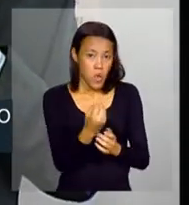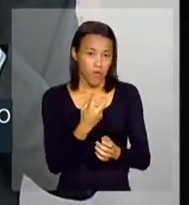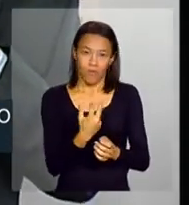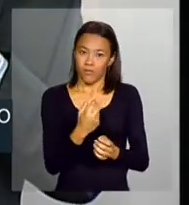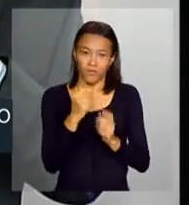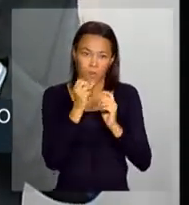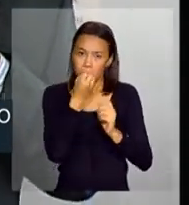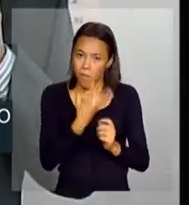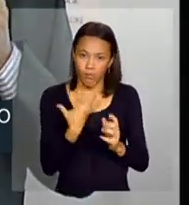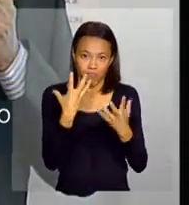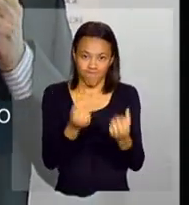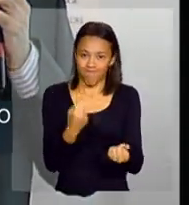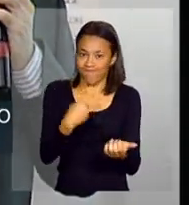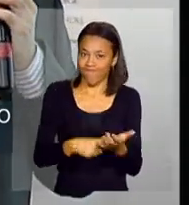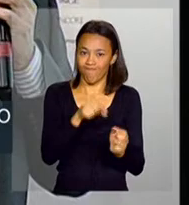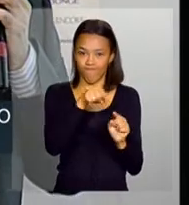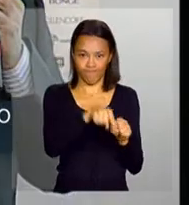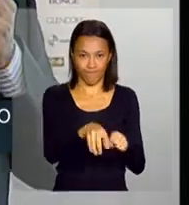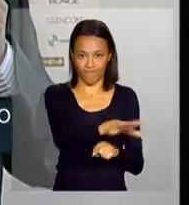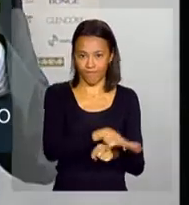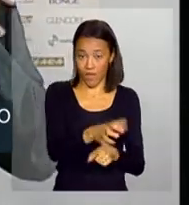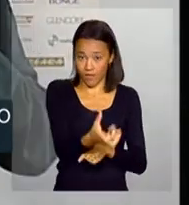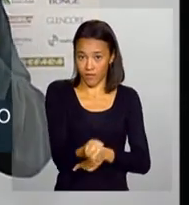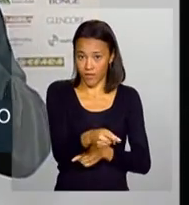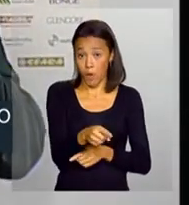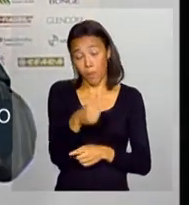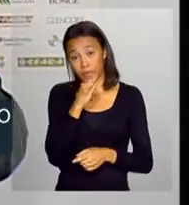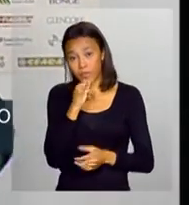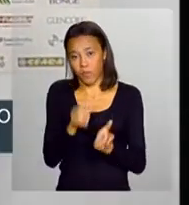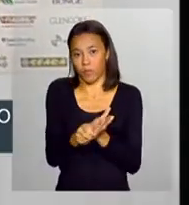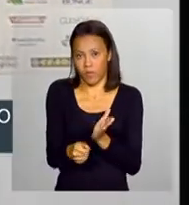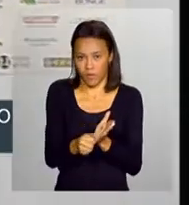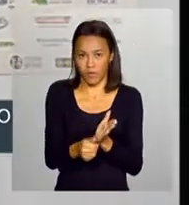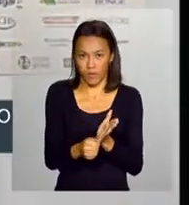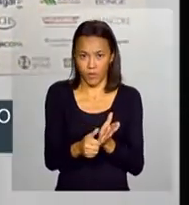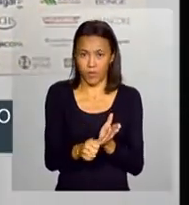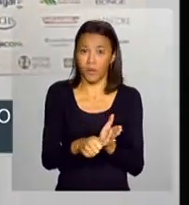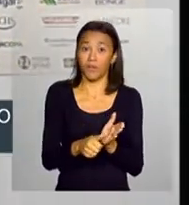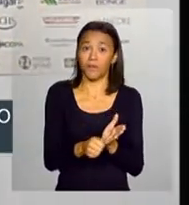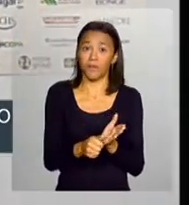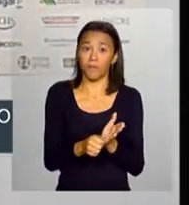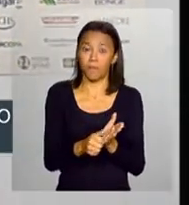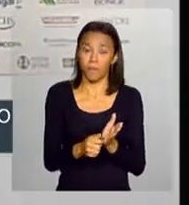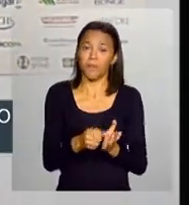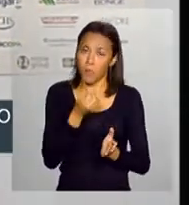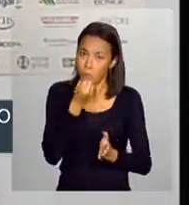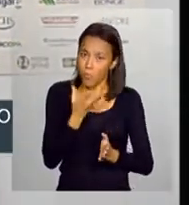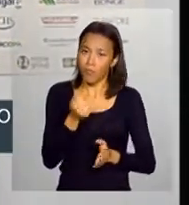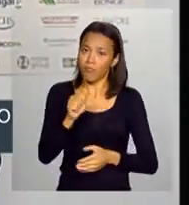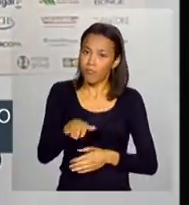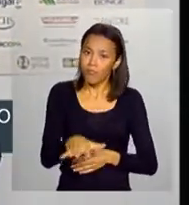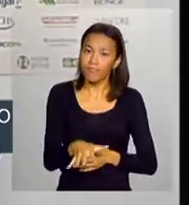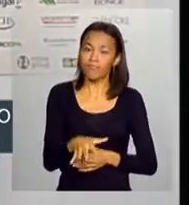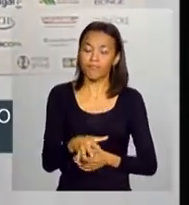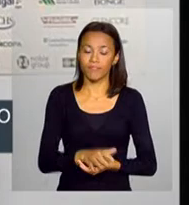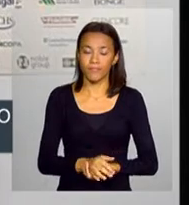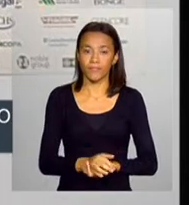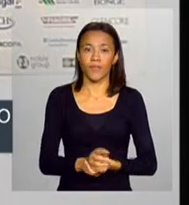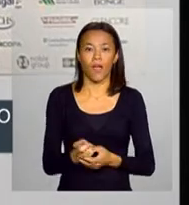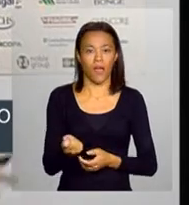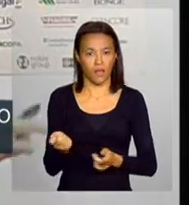portfólio produtor. Tá? O milho esse ano está com preço muito convidativo, então o milho representa aí